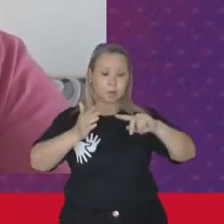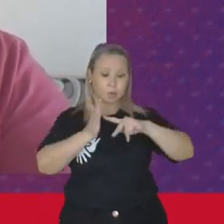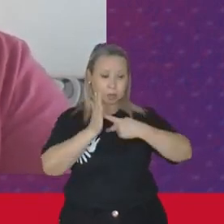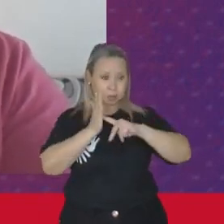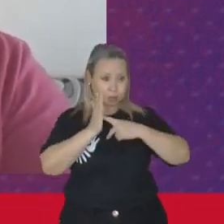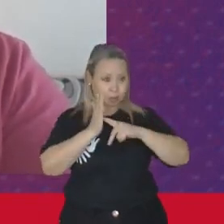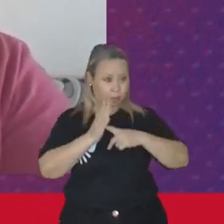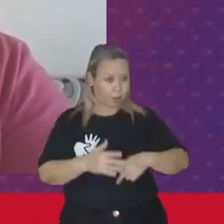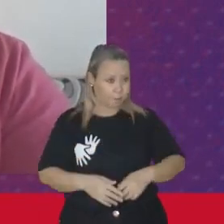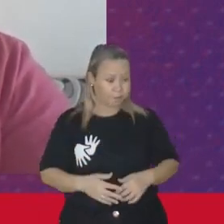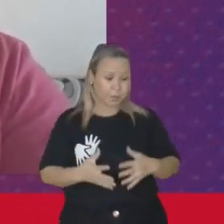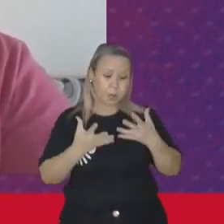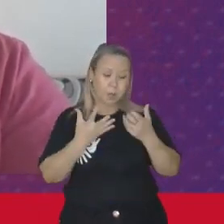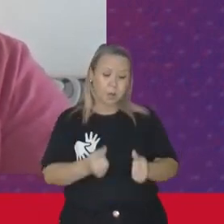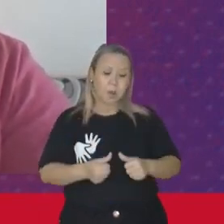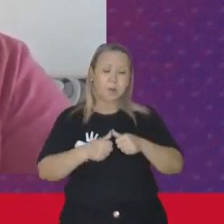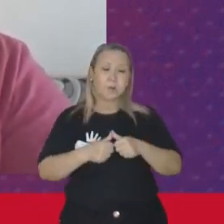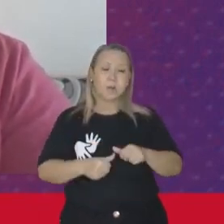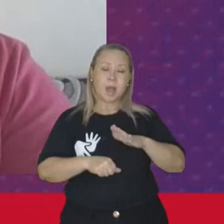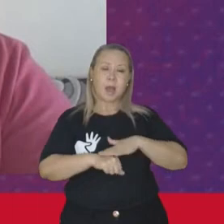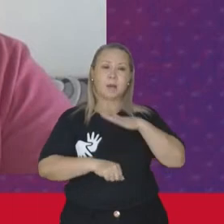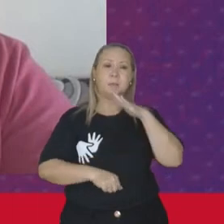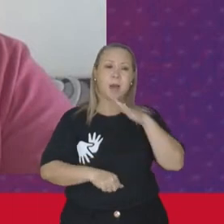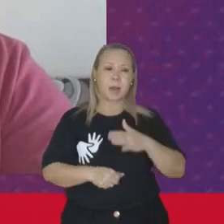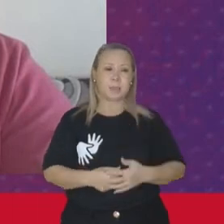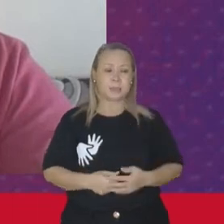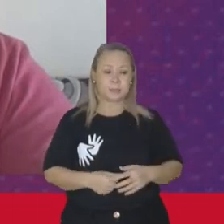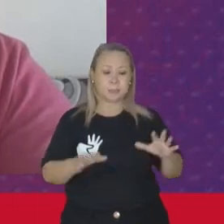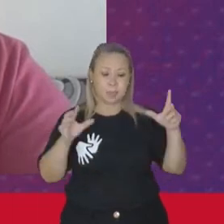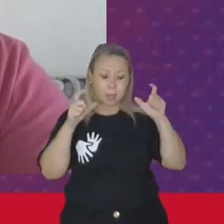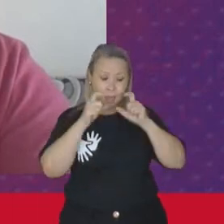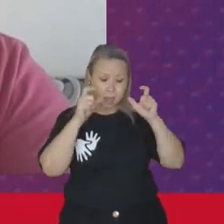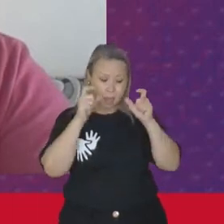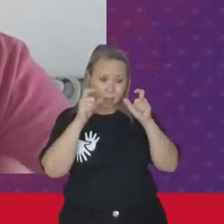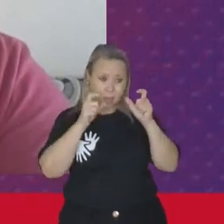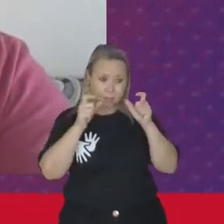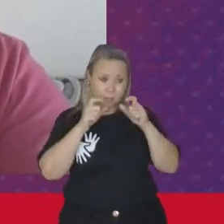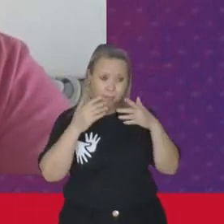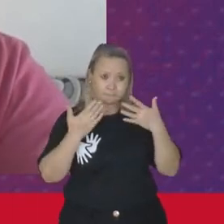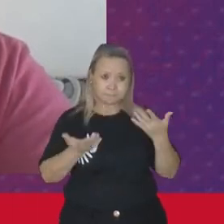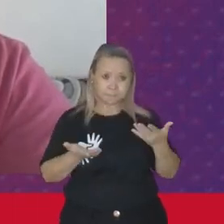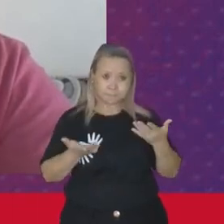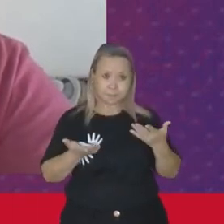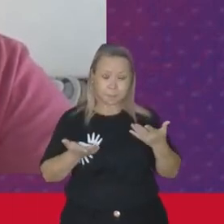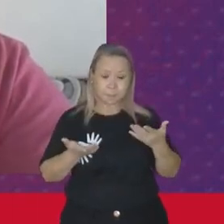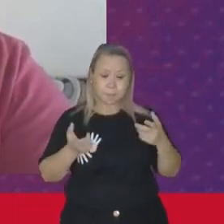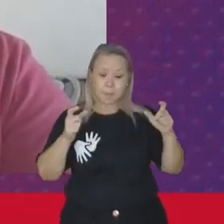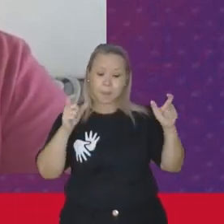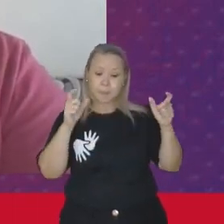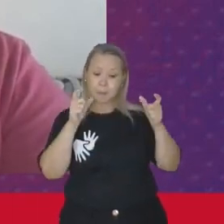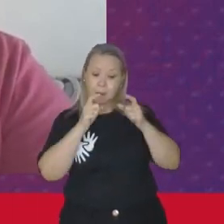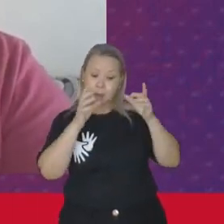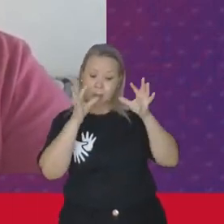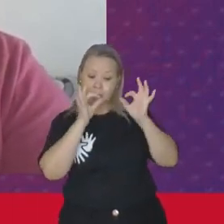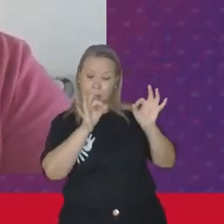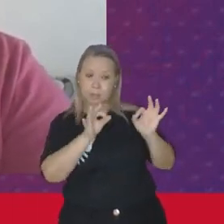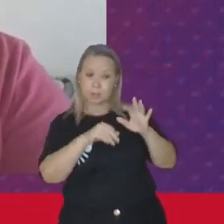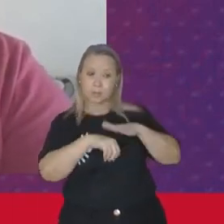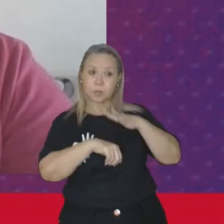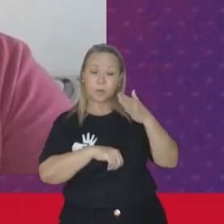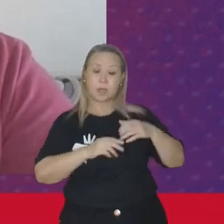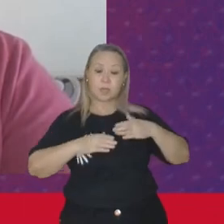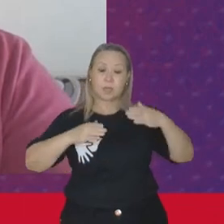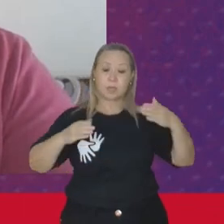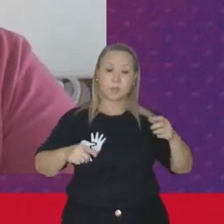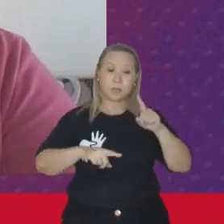nós vamos ficar muito mais atentas, vamos nos ater mais à questão da